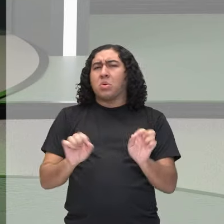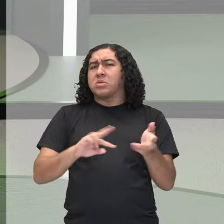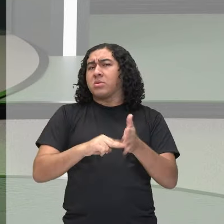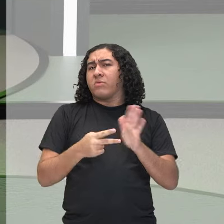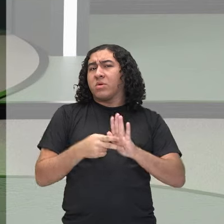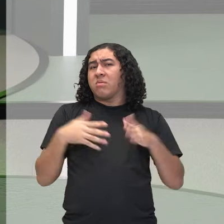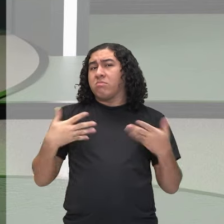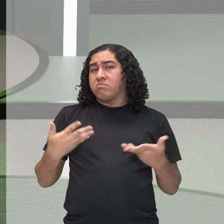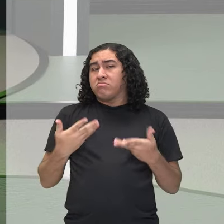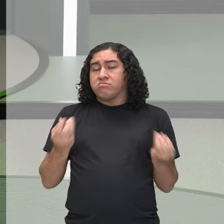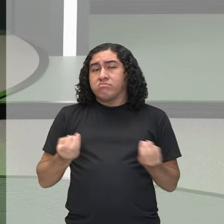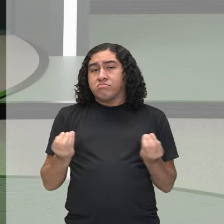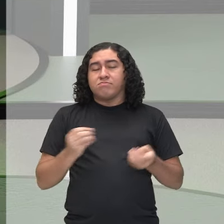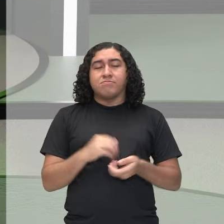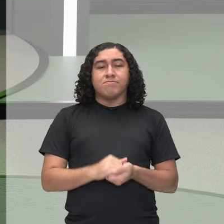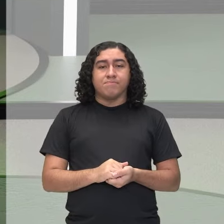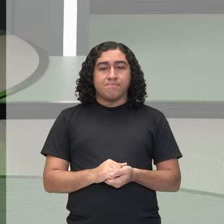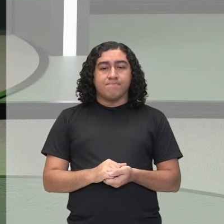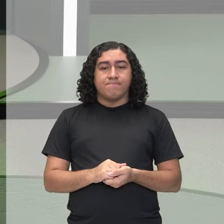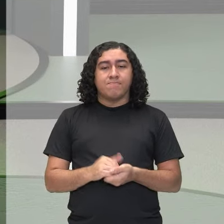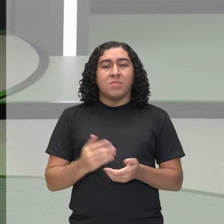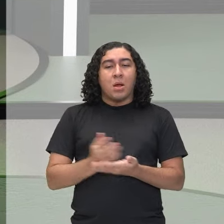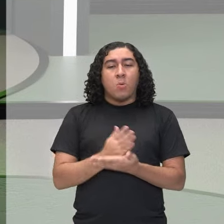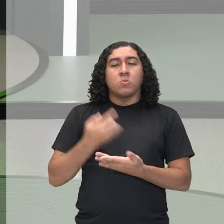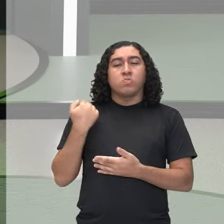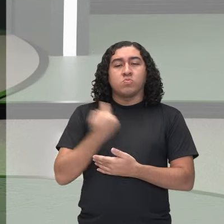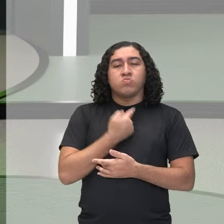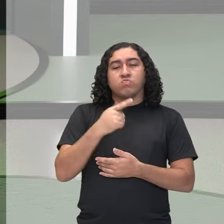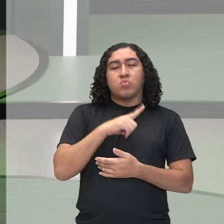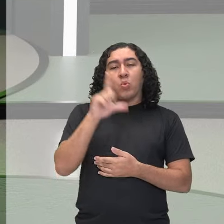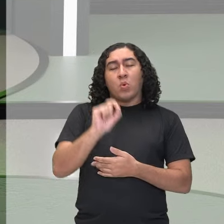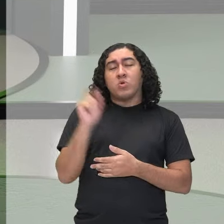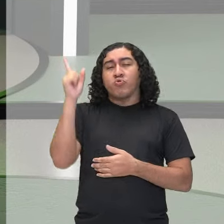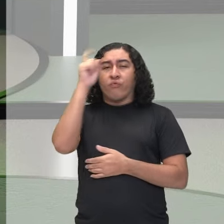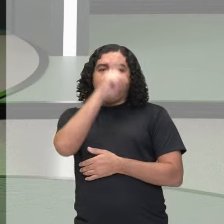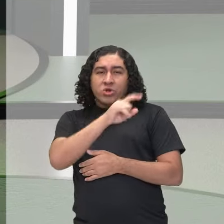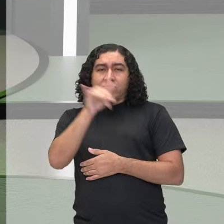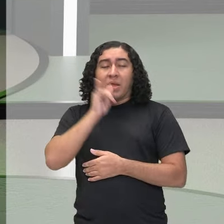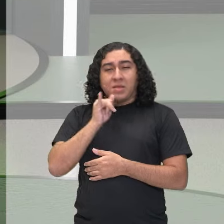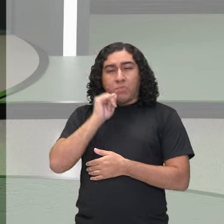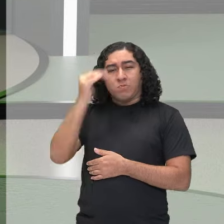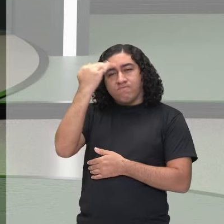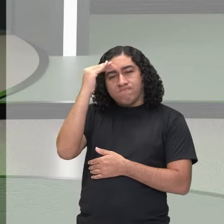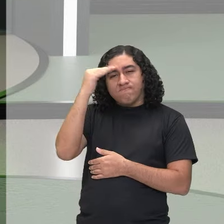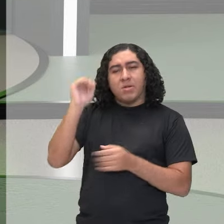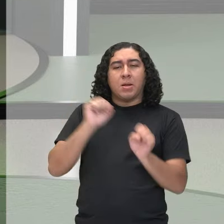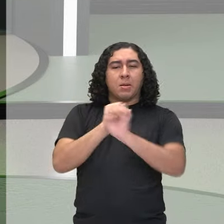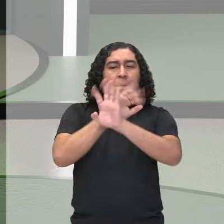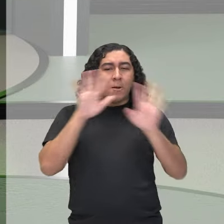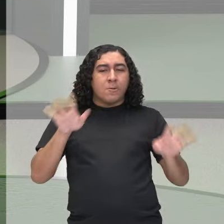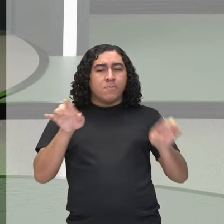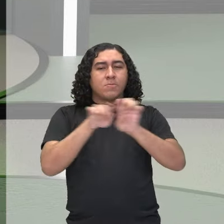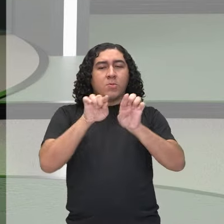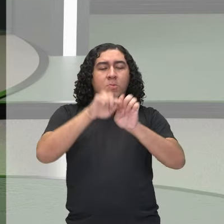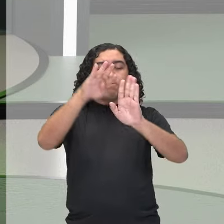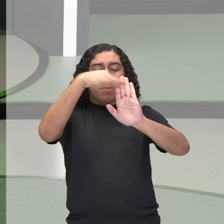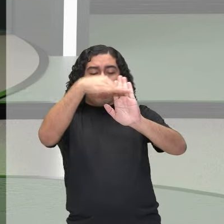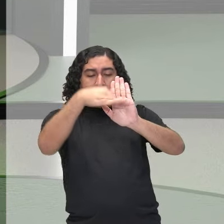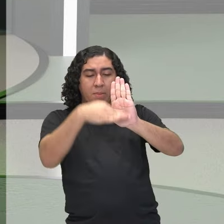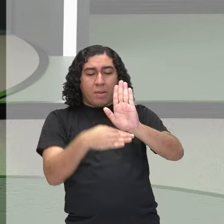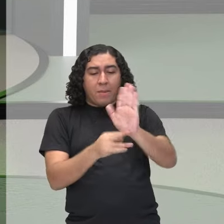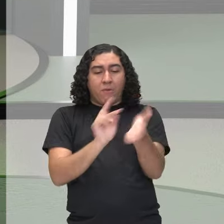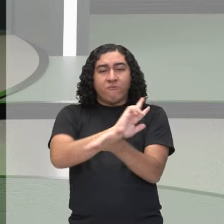quer dizer com isso? Que muitas vezes, quando a gente tem dificuldade para entender e classificar essa grande